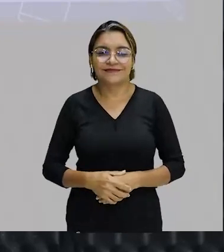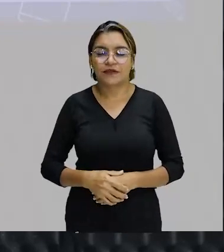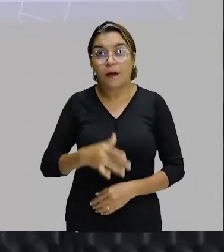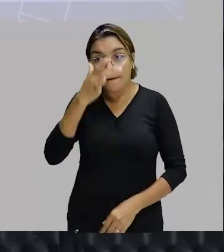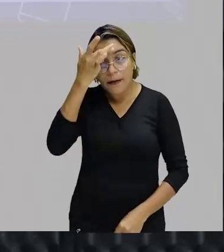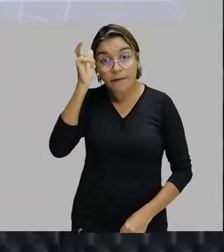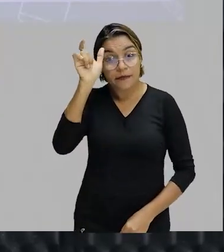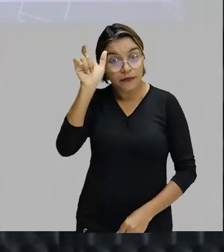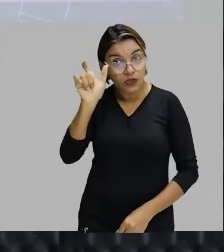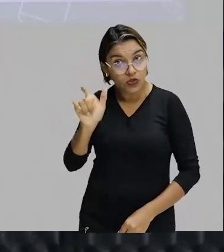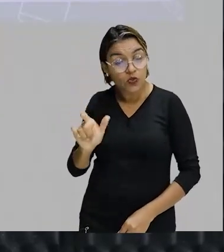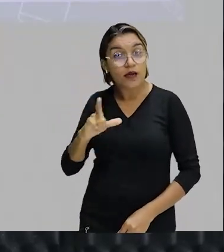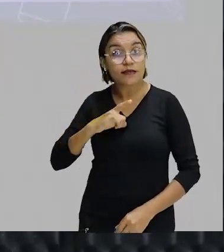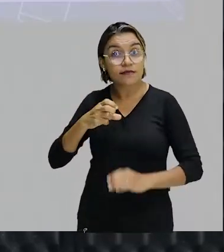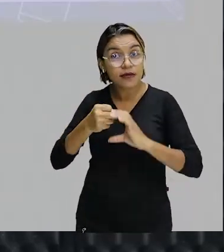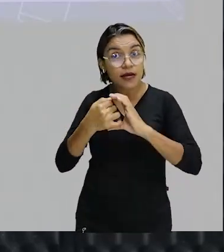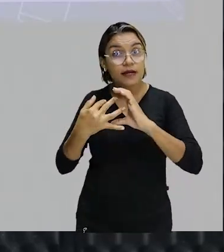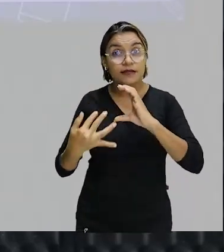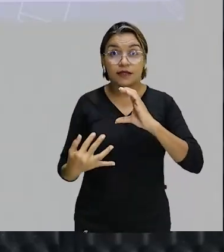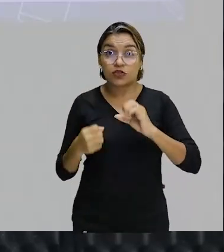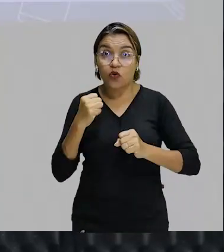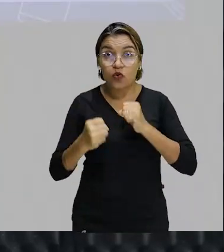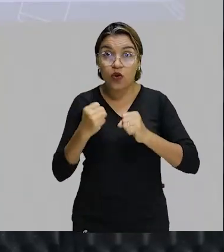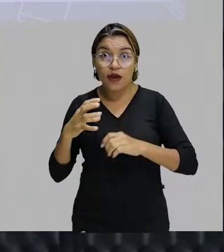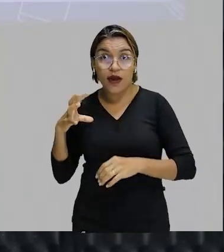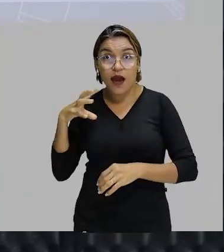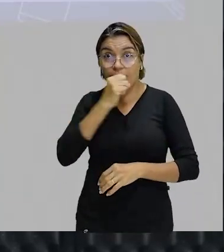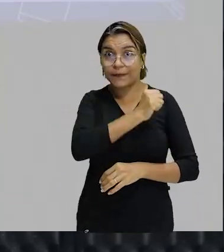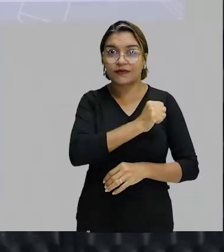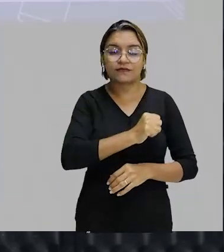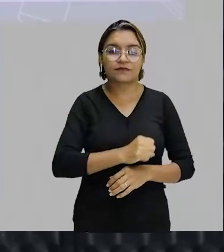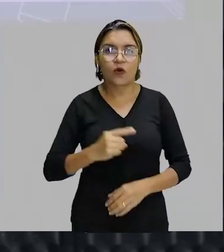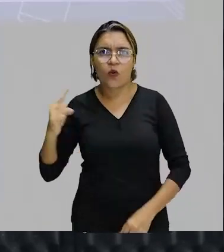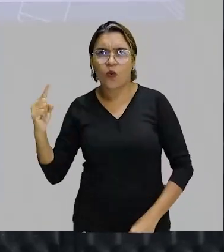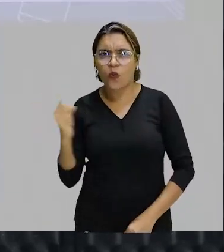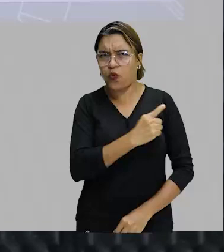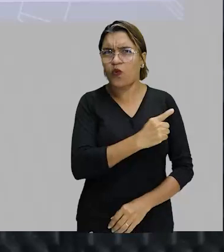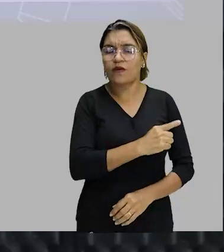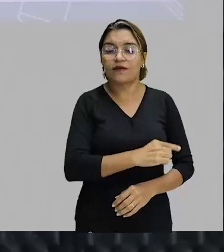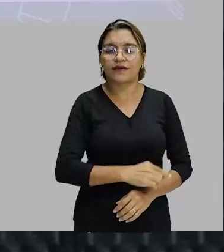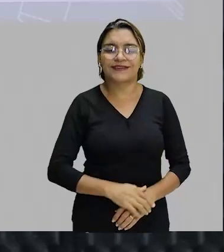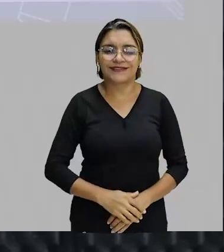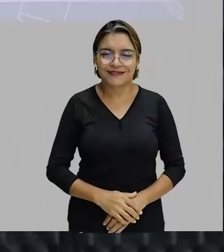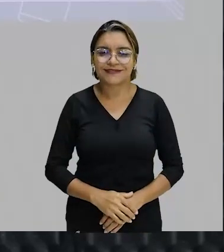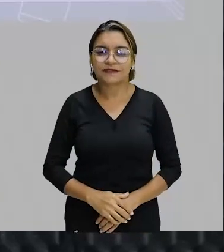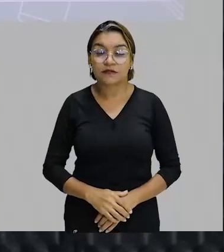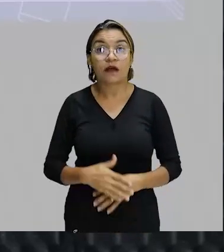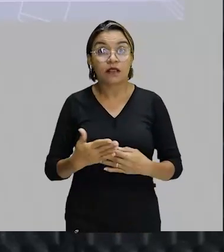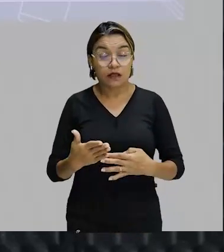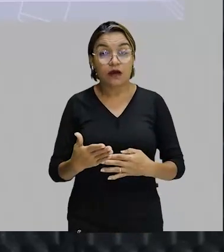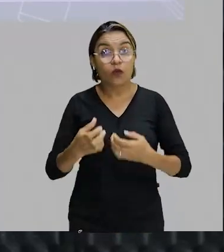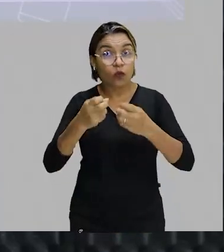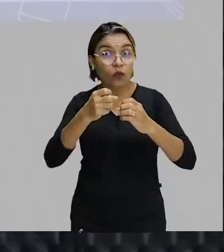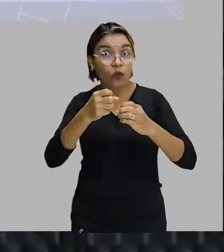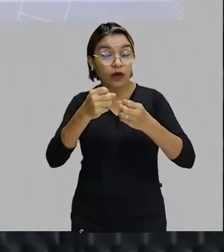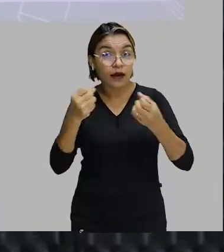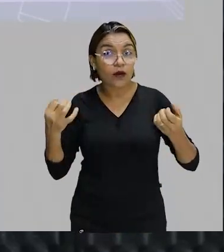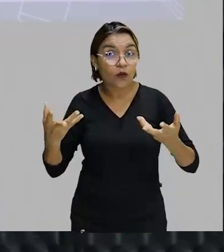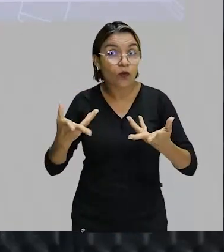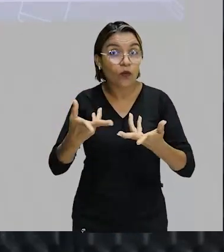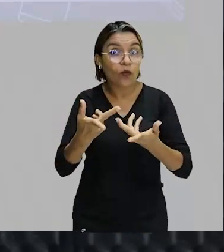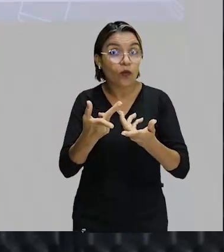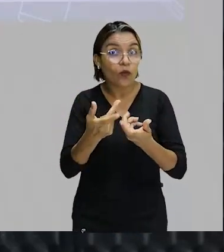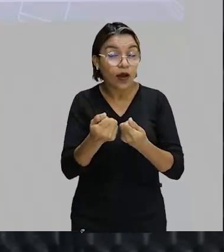corre, que tem essa característica de correr rápido, tá? Ele é um corredor rápido. Eu estou dando uma qualidade a